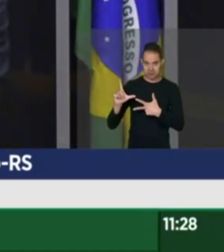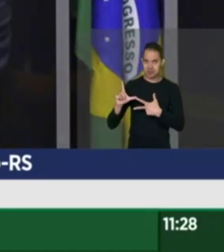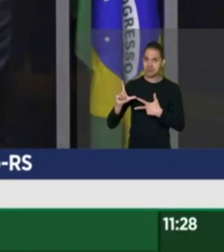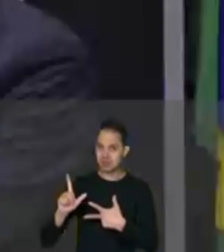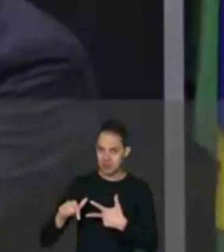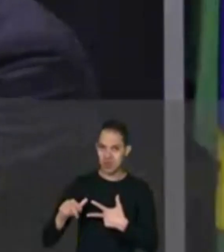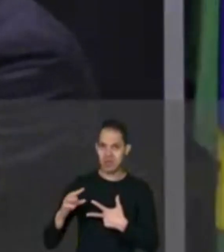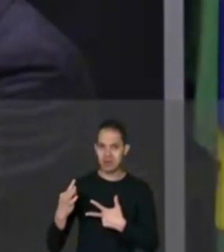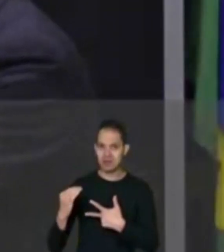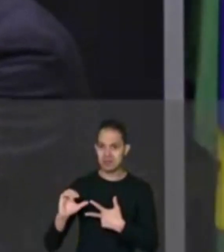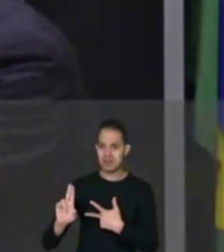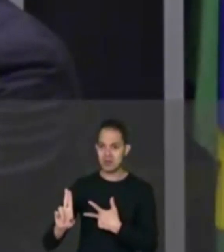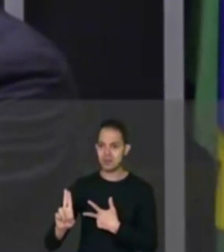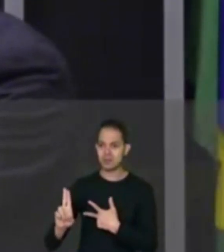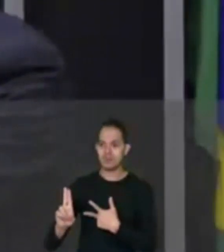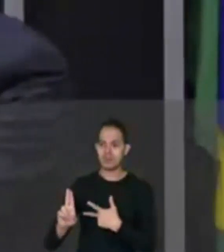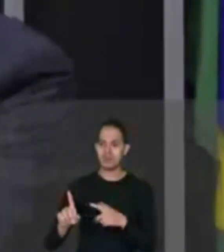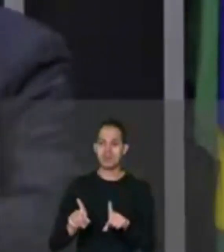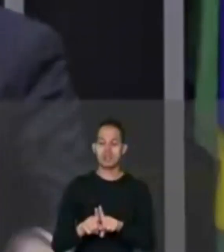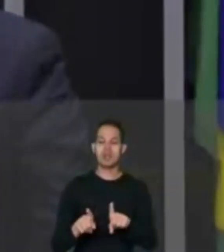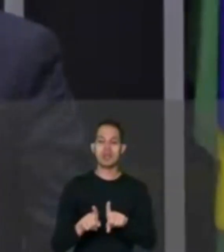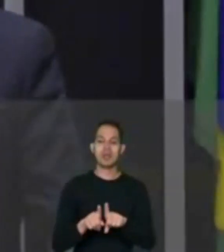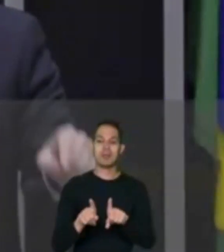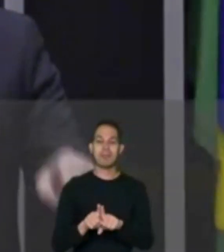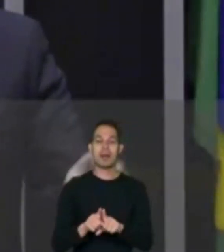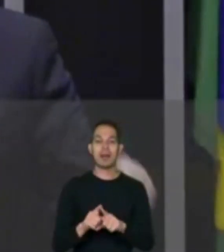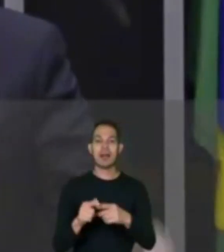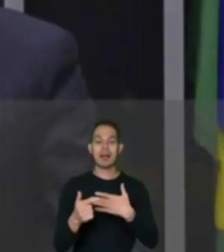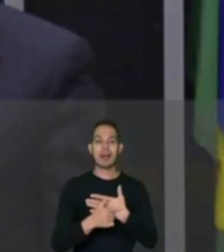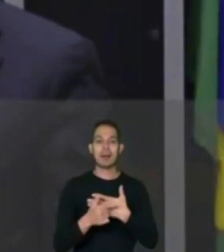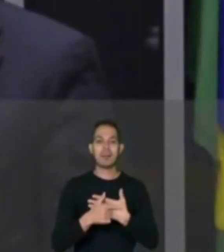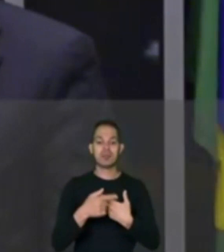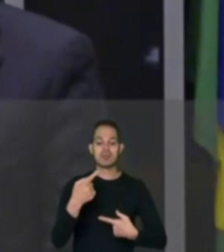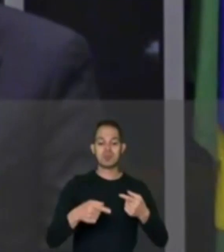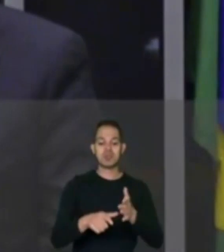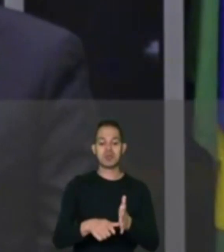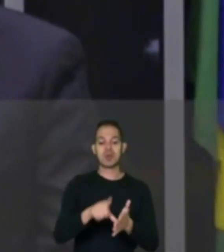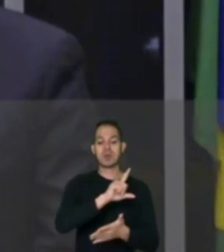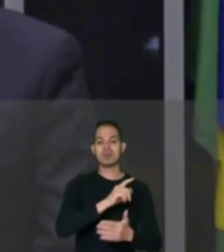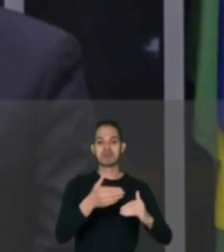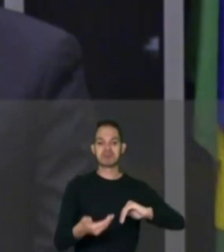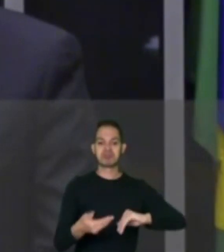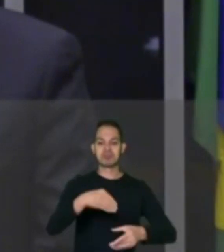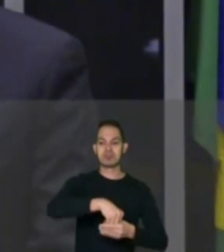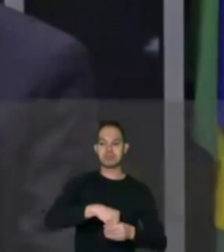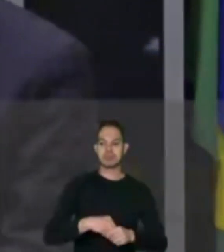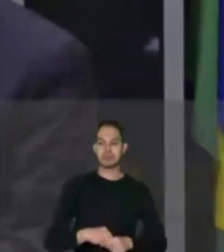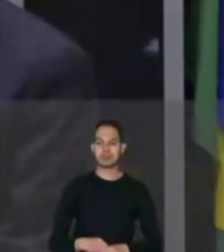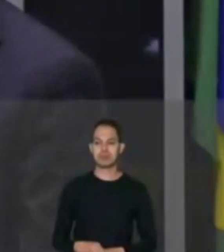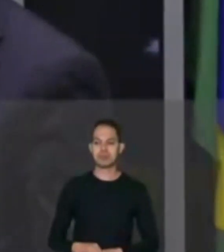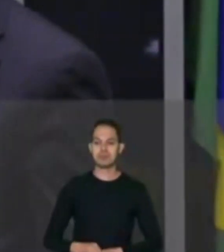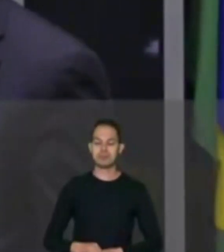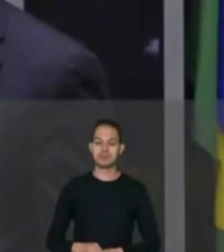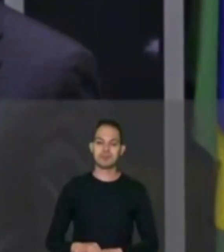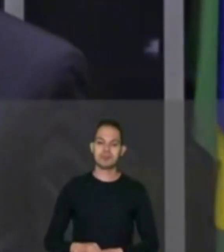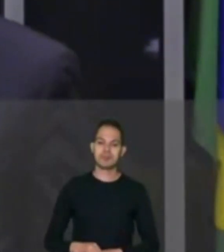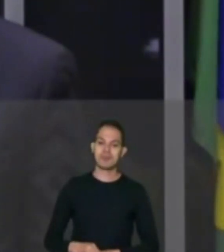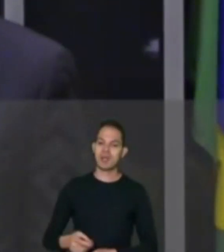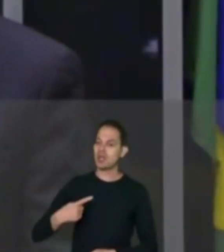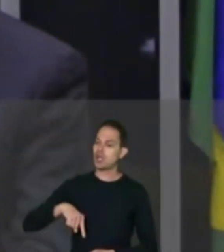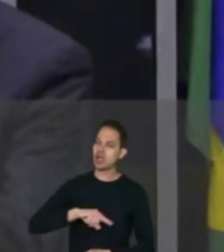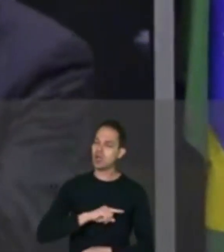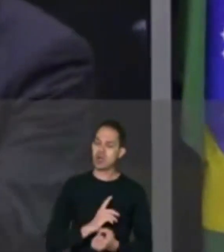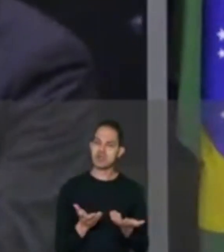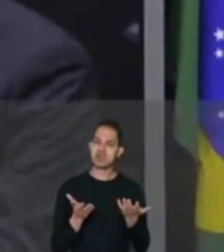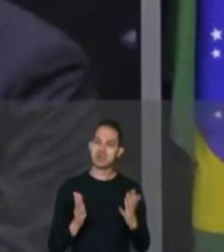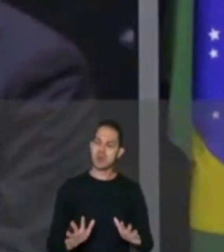com a sua posição política anterior, quando era membro do Congresso Nacional. Não podemos aceitar isso, senhor